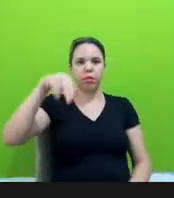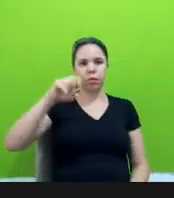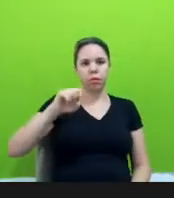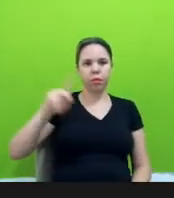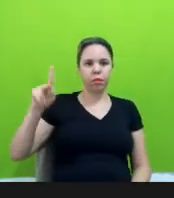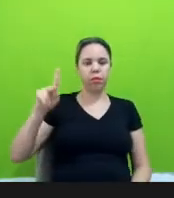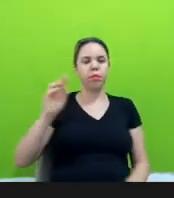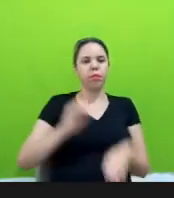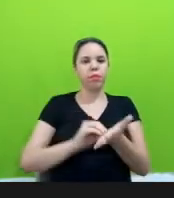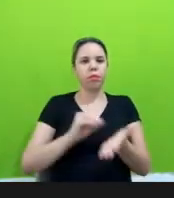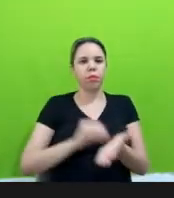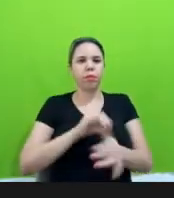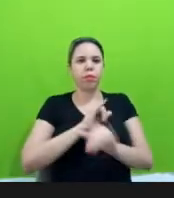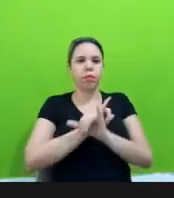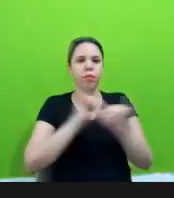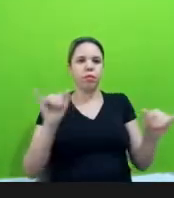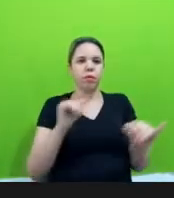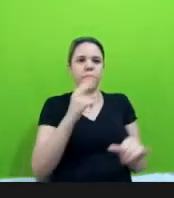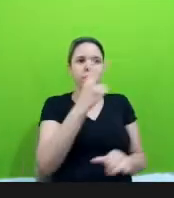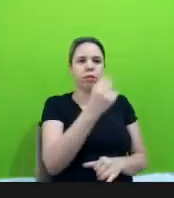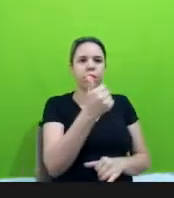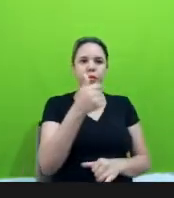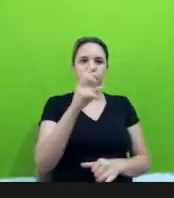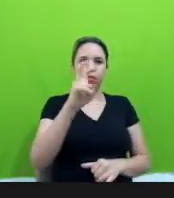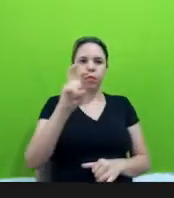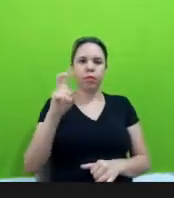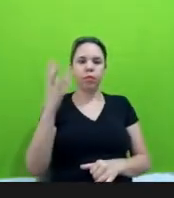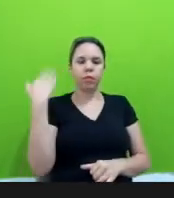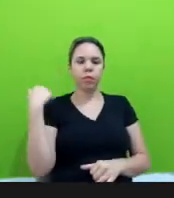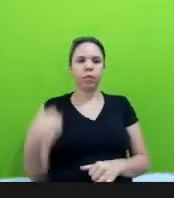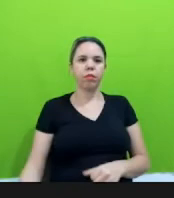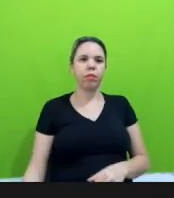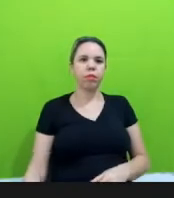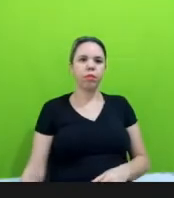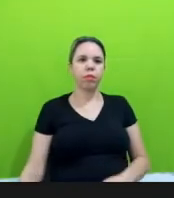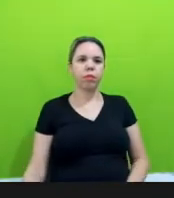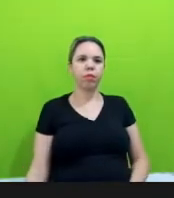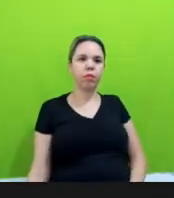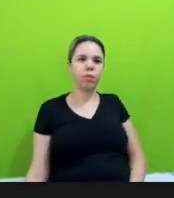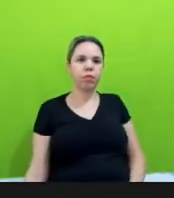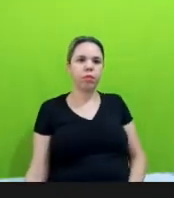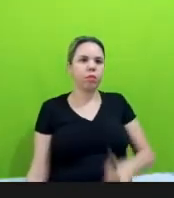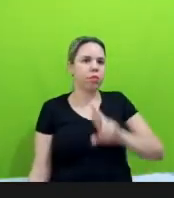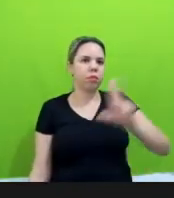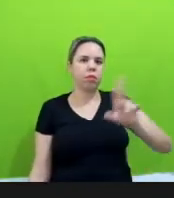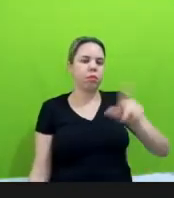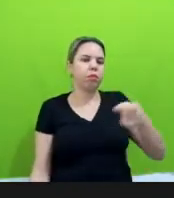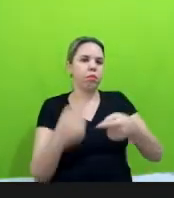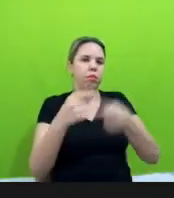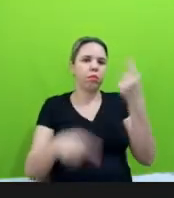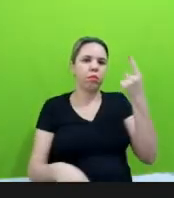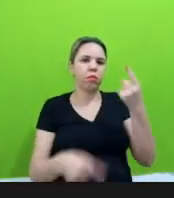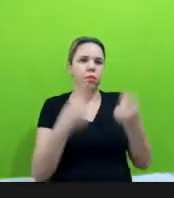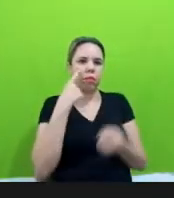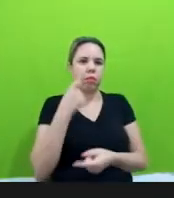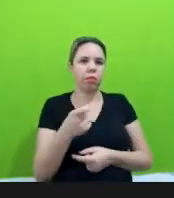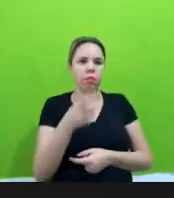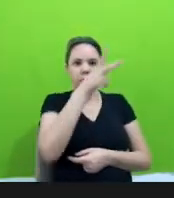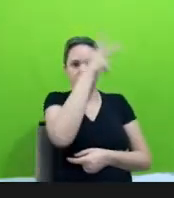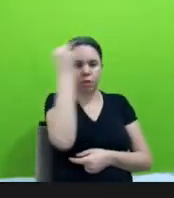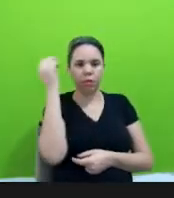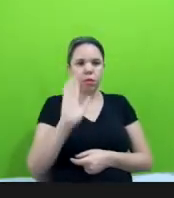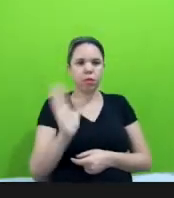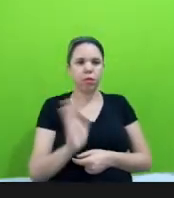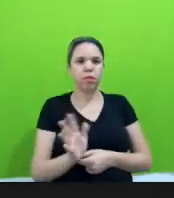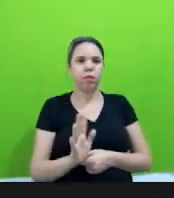inclusive, vai até 2015, né? O INEP entendeu que eram dados que não faziam muito sentido para o interesse público. E aí eu